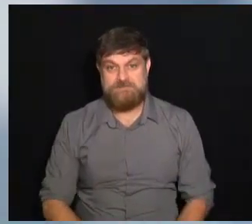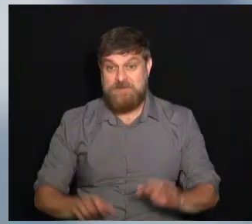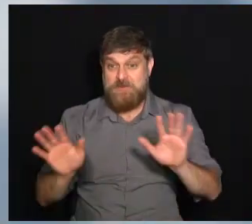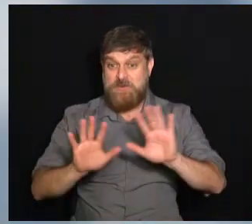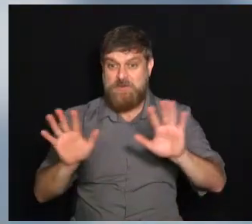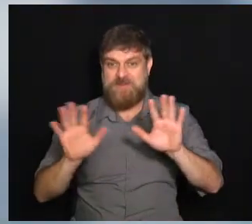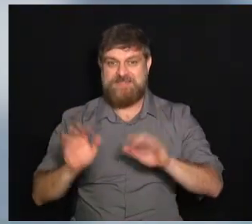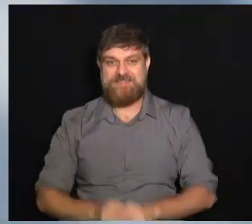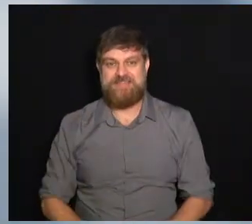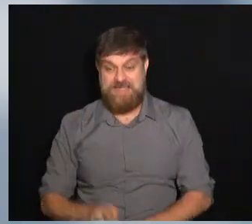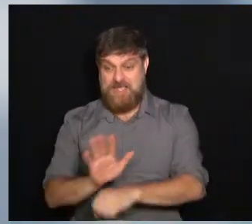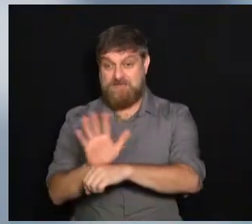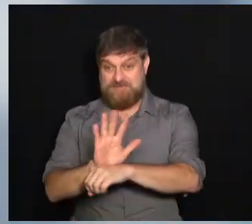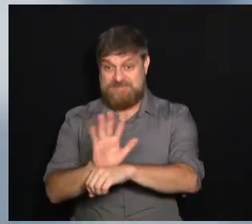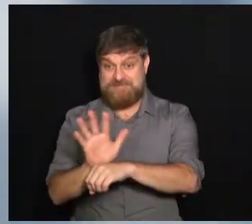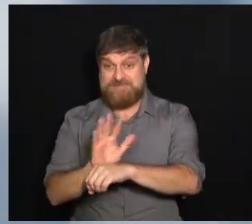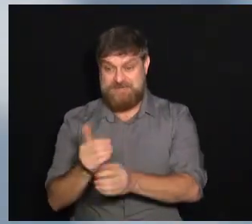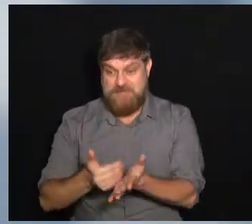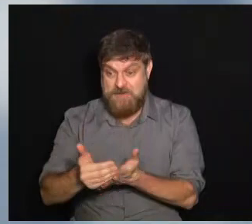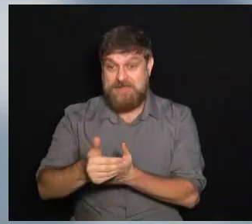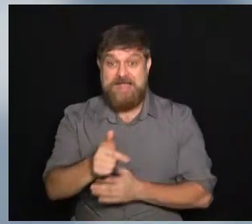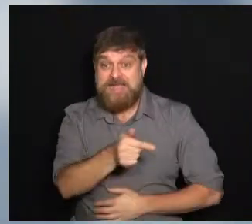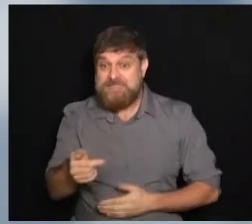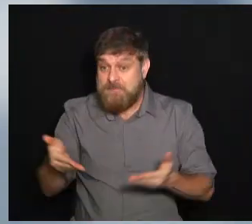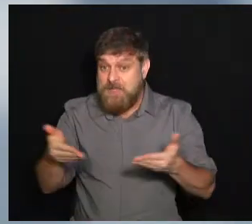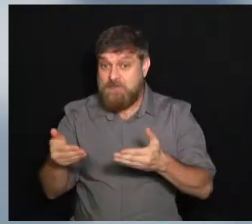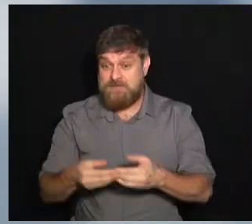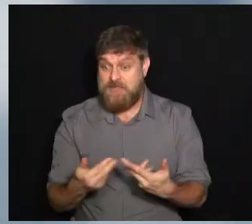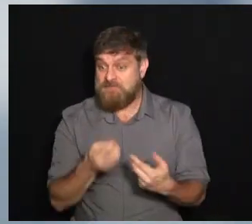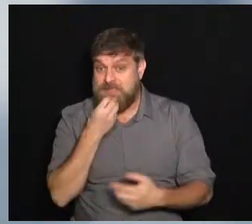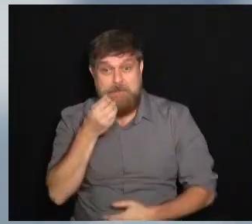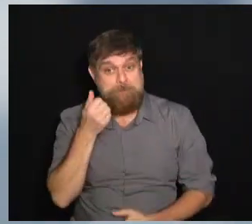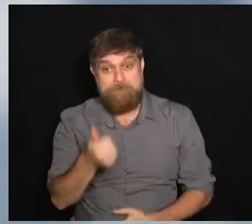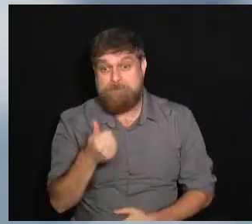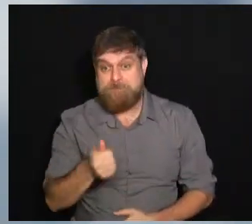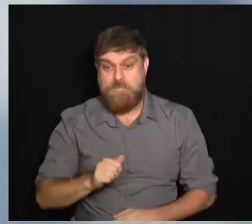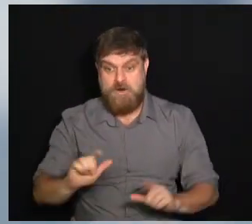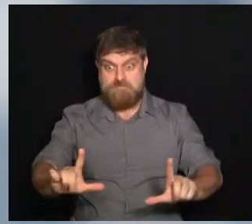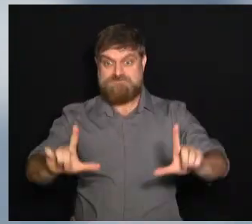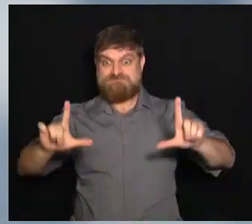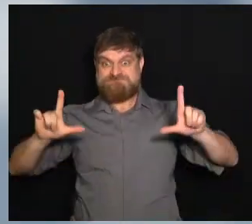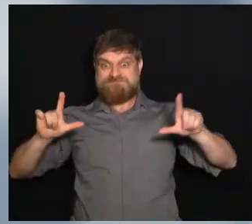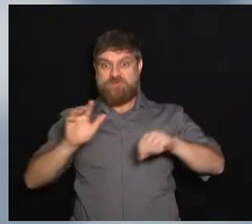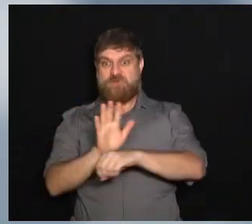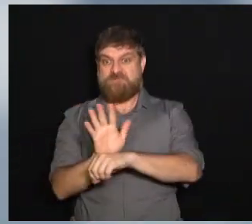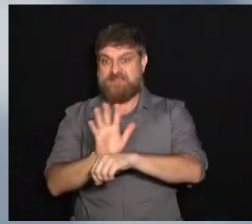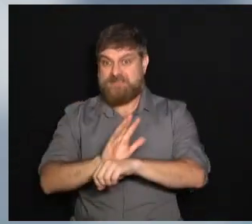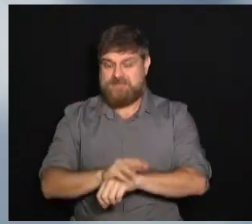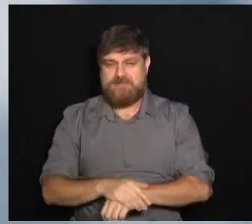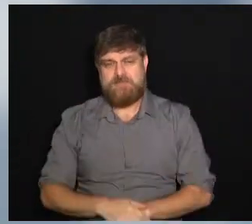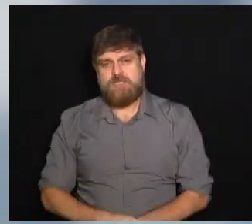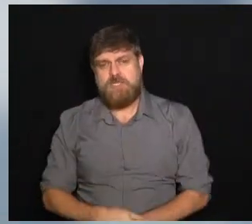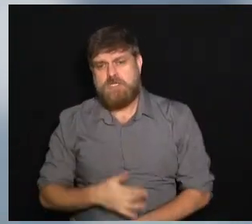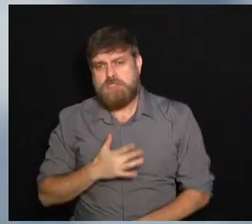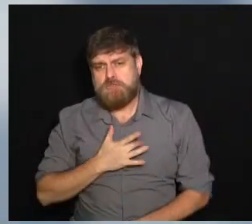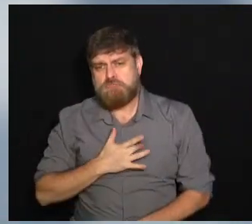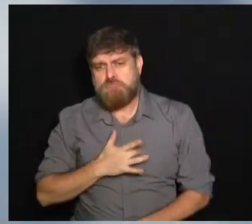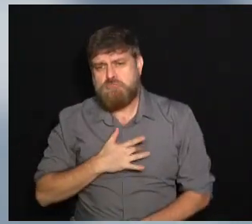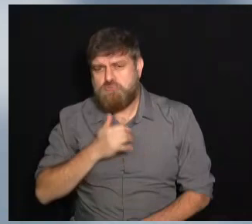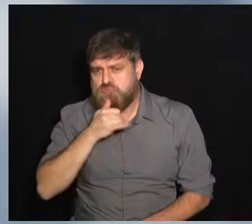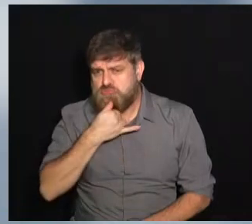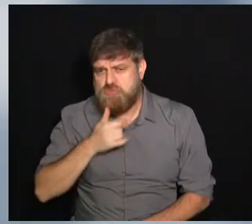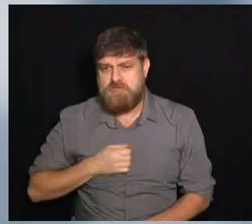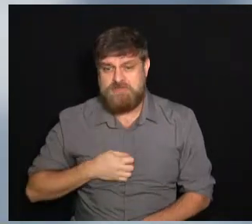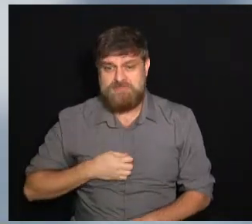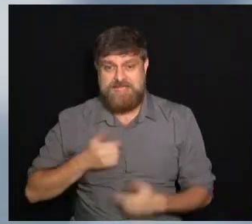Olá, Agenda Cinema no ar. Esta semana tem coisa boa chegando nas telonas. Tem drama, comédia e animação da Disney